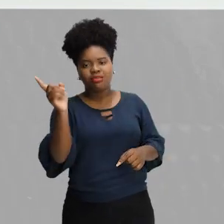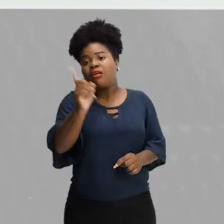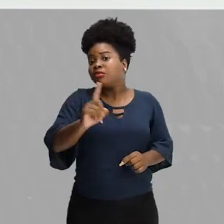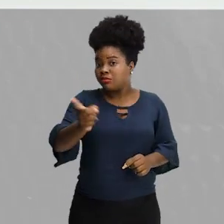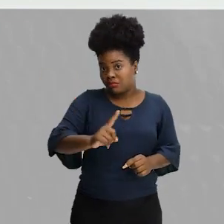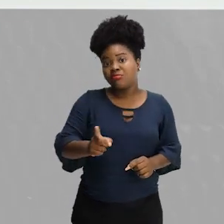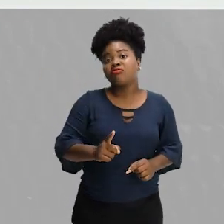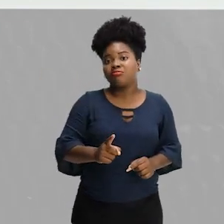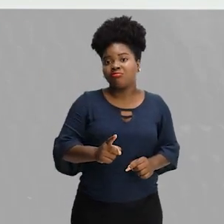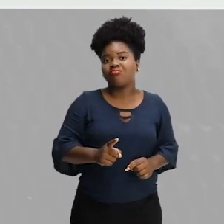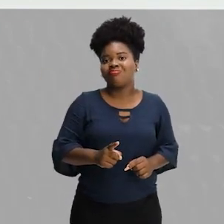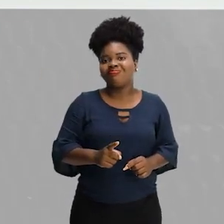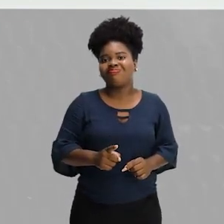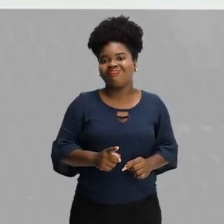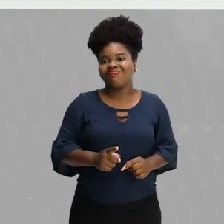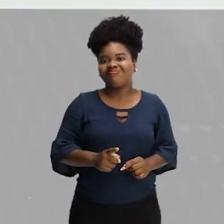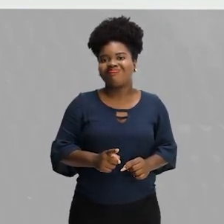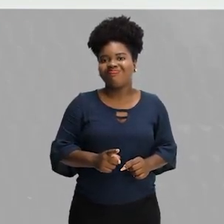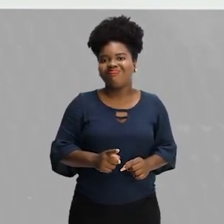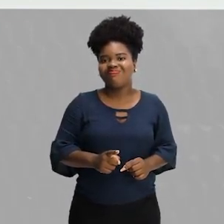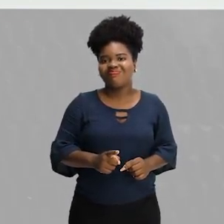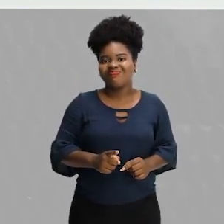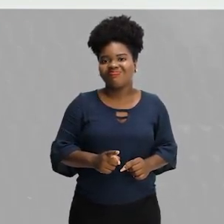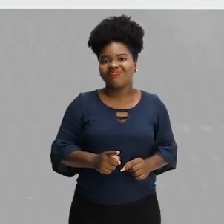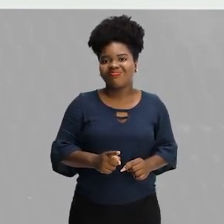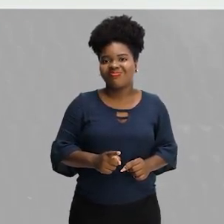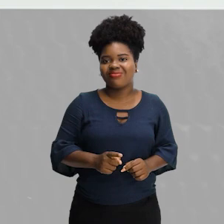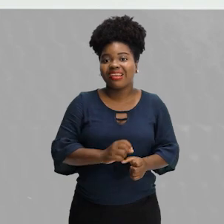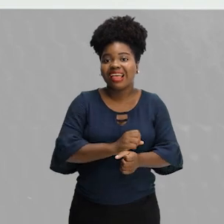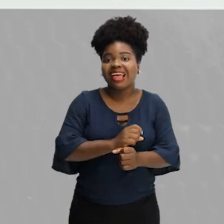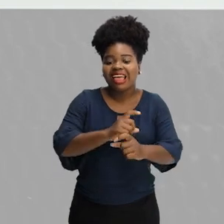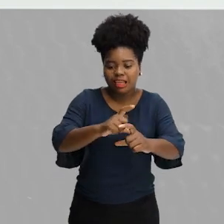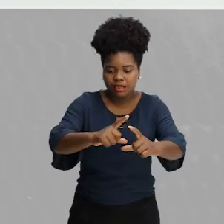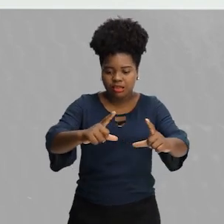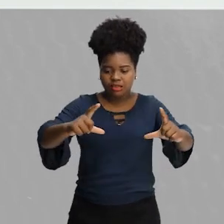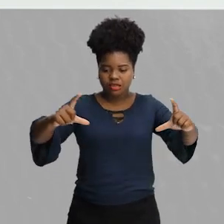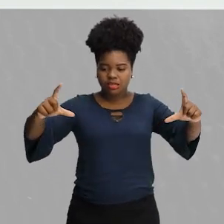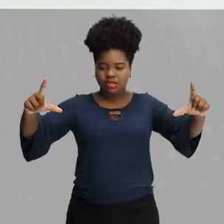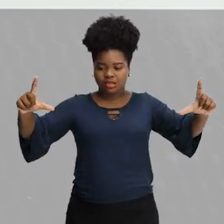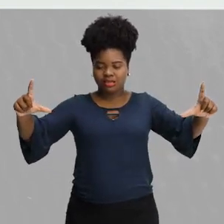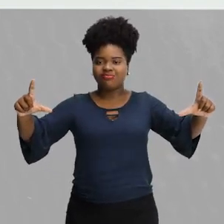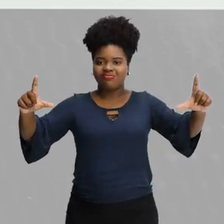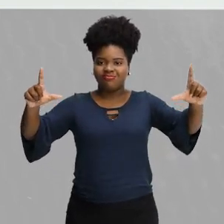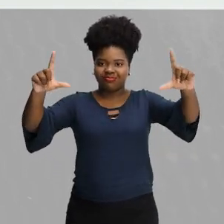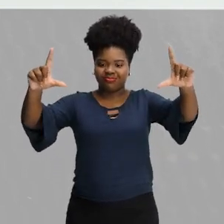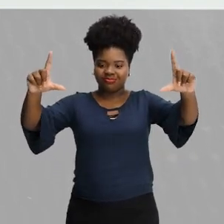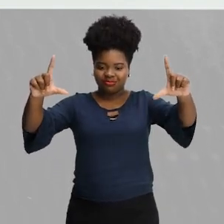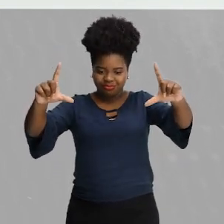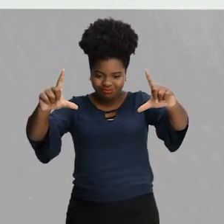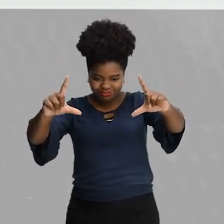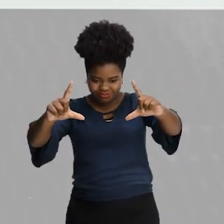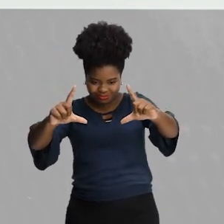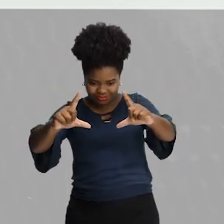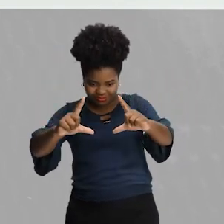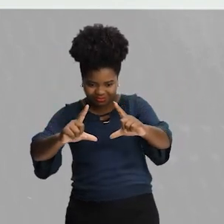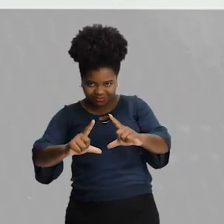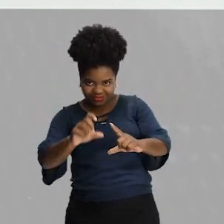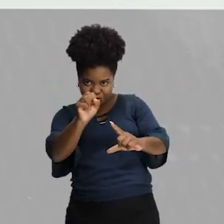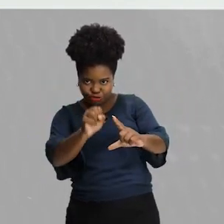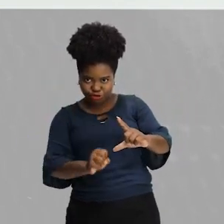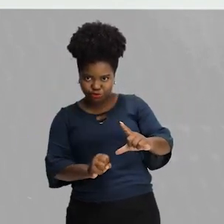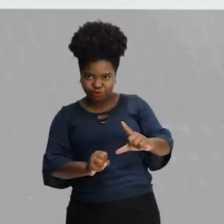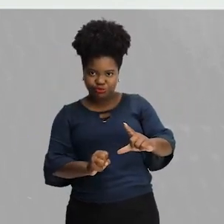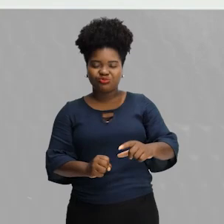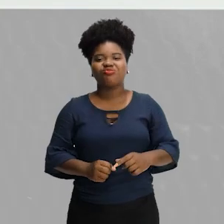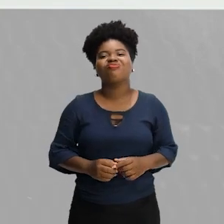face norte, mas ele vai estreitando quando vai para a parte sul. Perfeito? O que eu preciso que vocês atentem